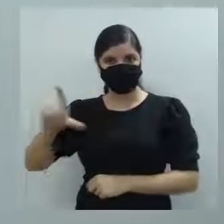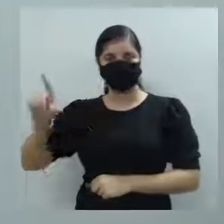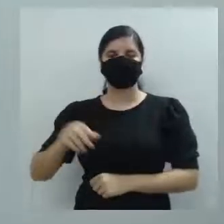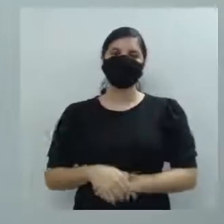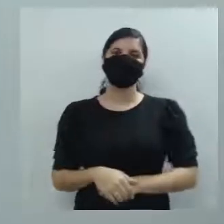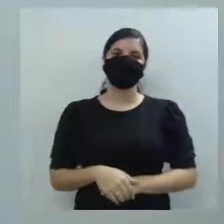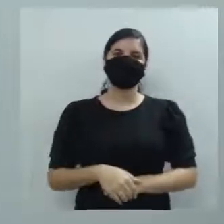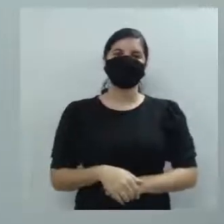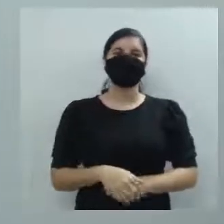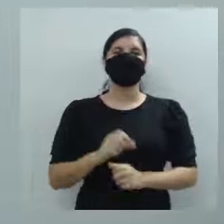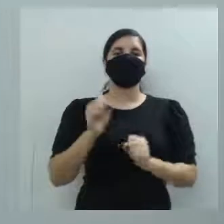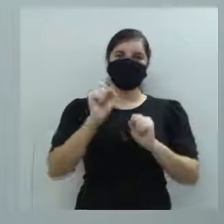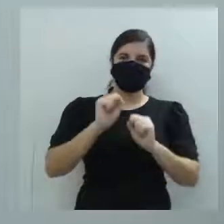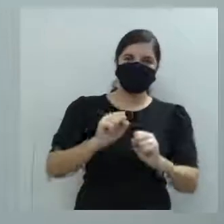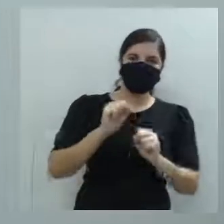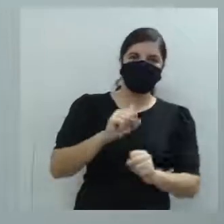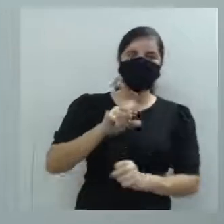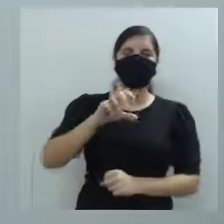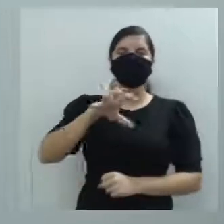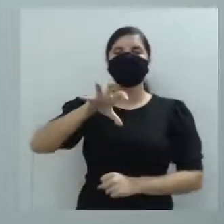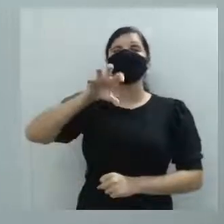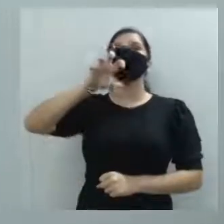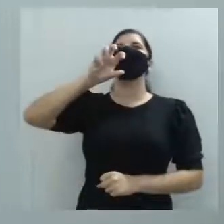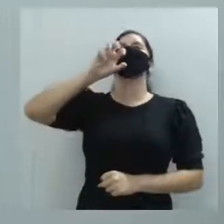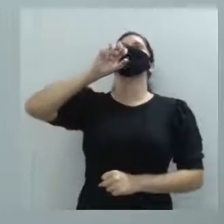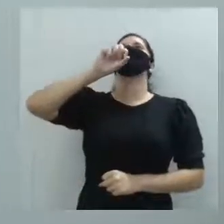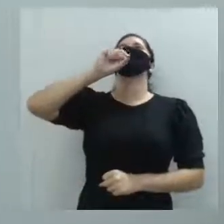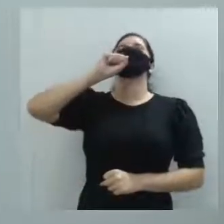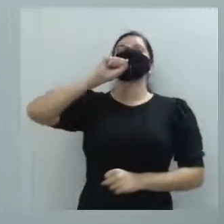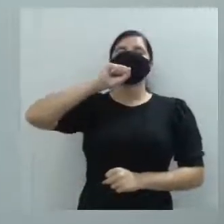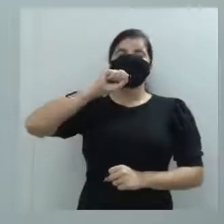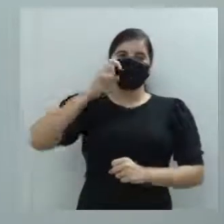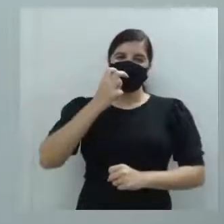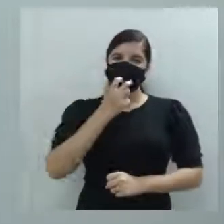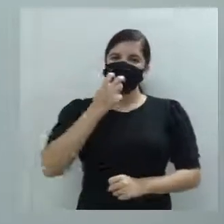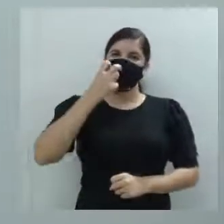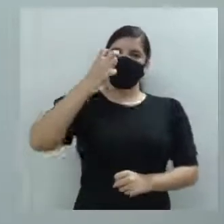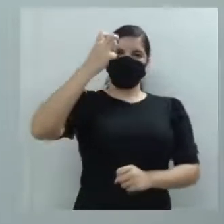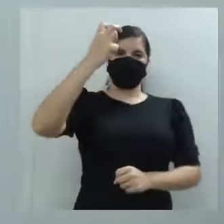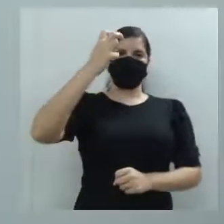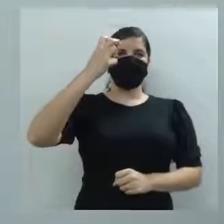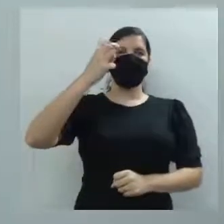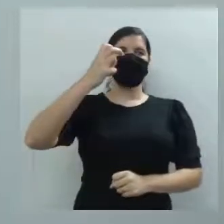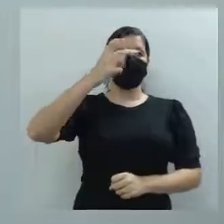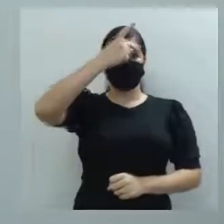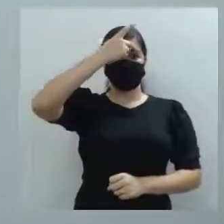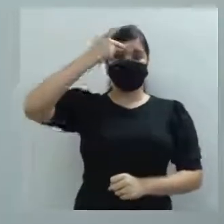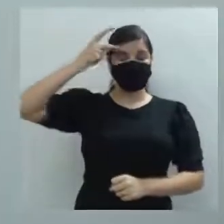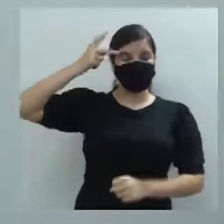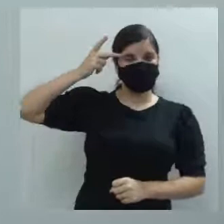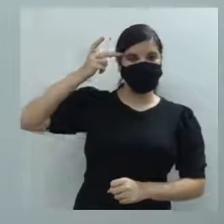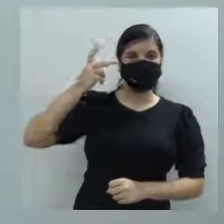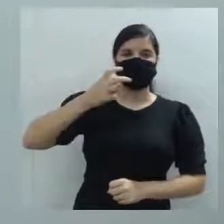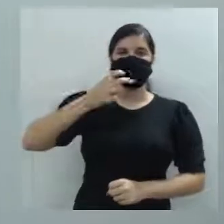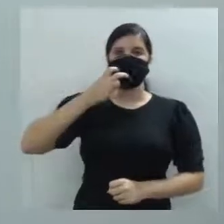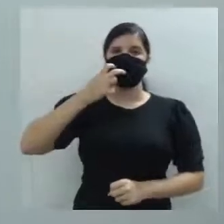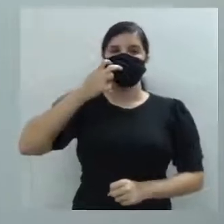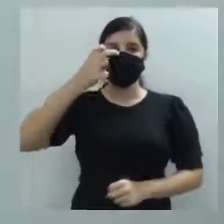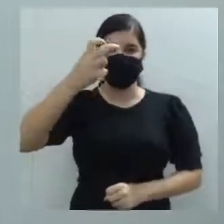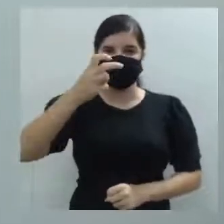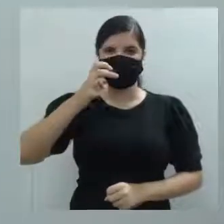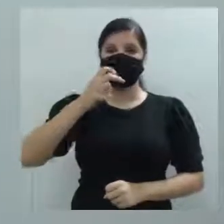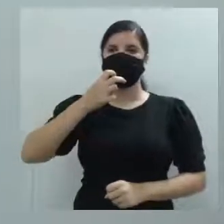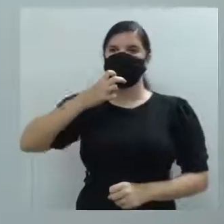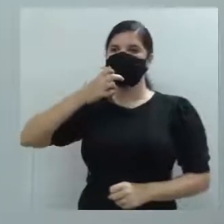entendemos bocejos, alegrias, gritos, volume. Lembrar que quando alguém, infelizmente, grita com o